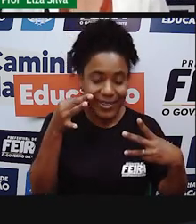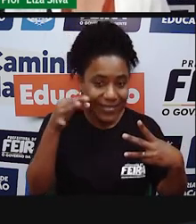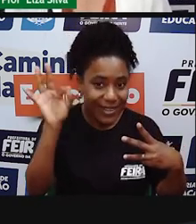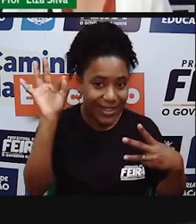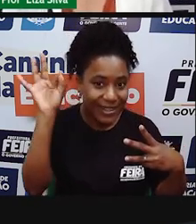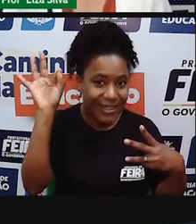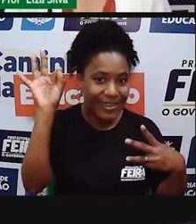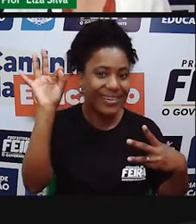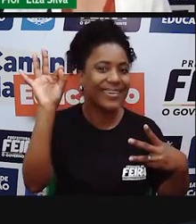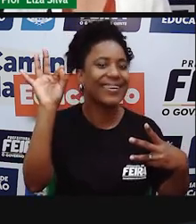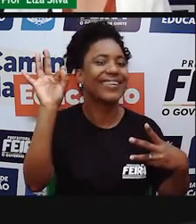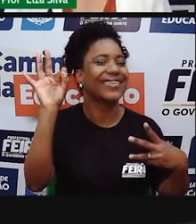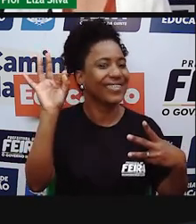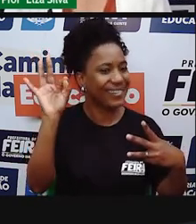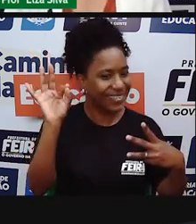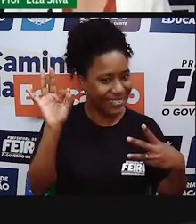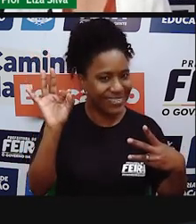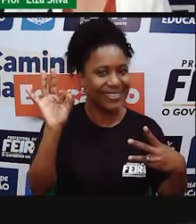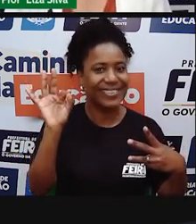corretos?